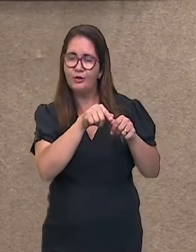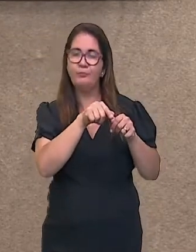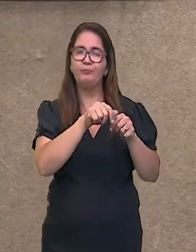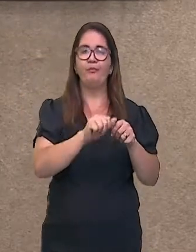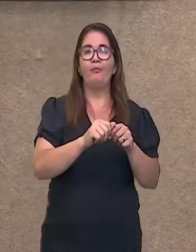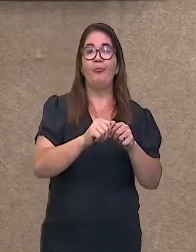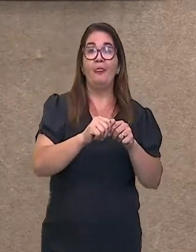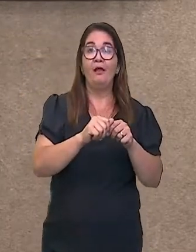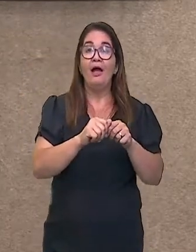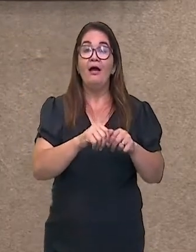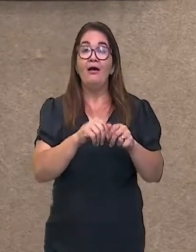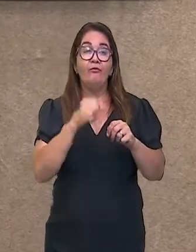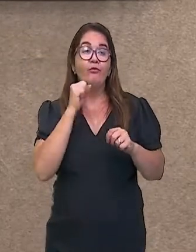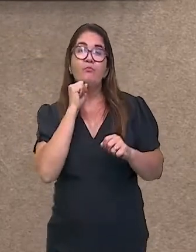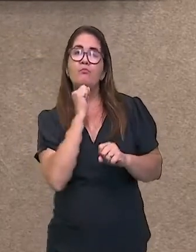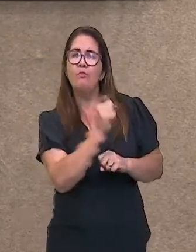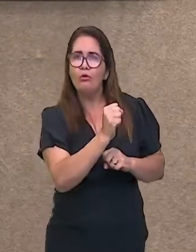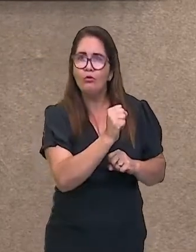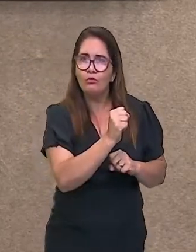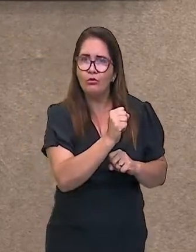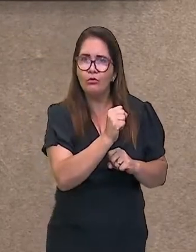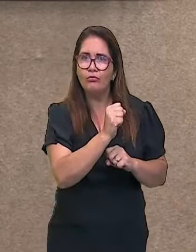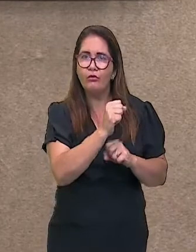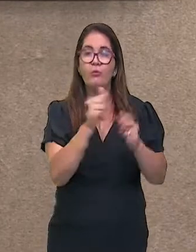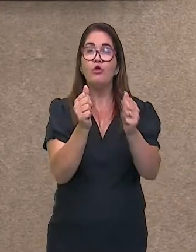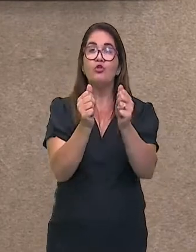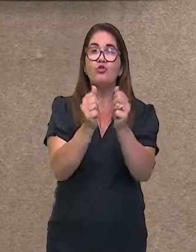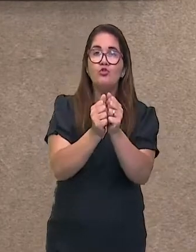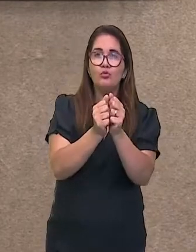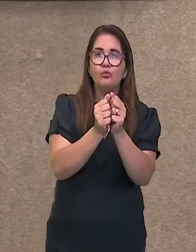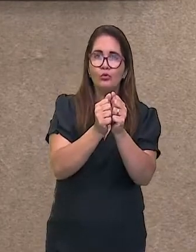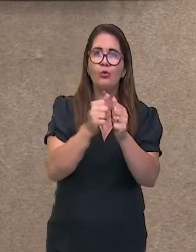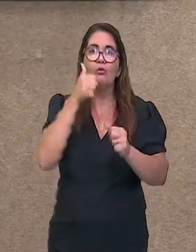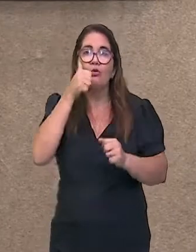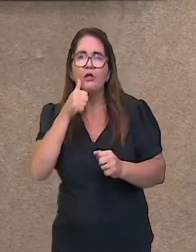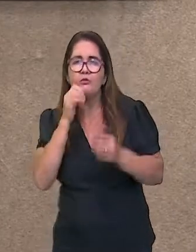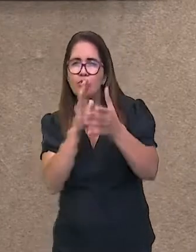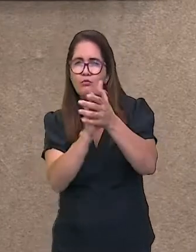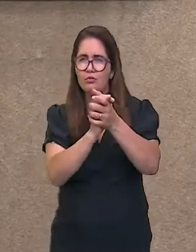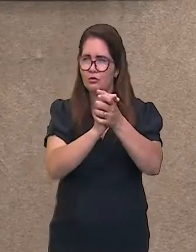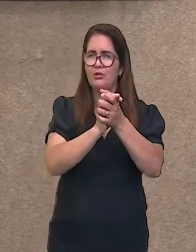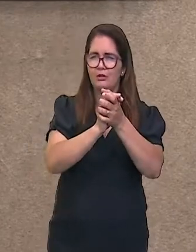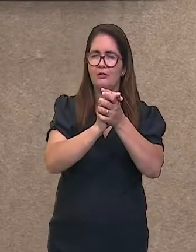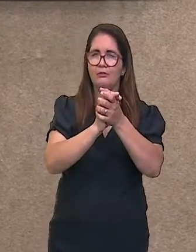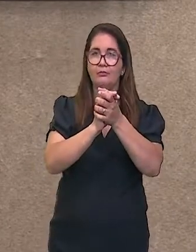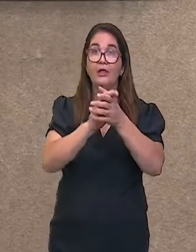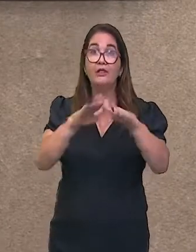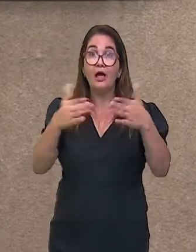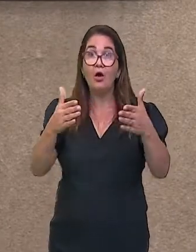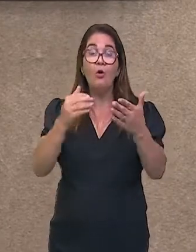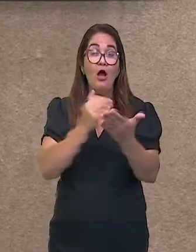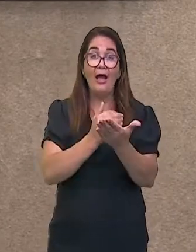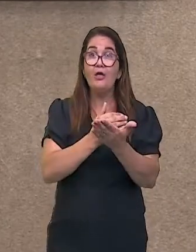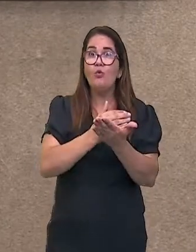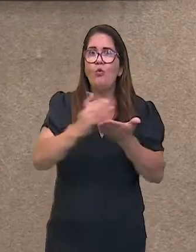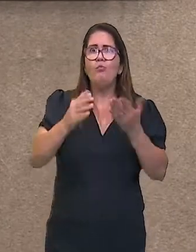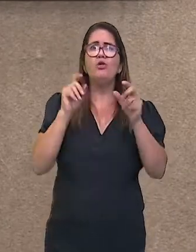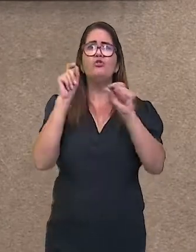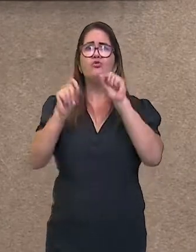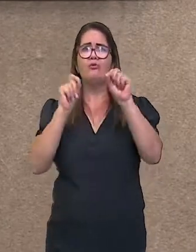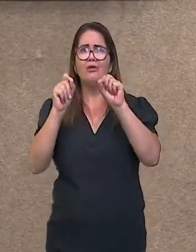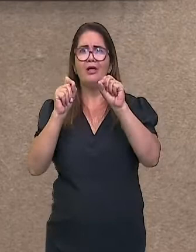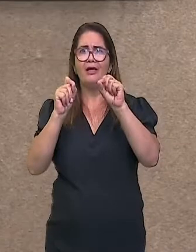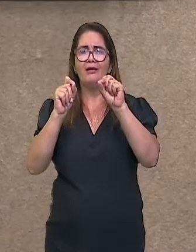ele foi assassinado juntamente com a arquiduquesa, sua esposa. Isso colocou o